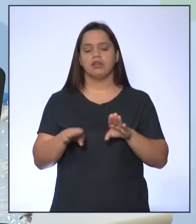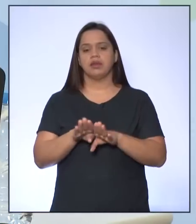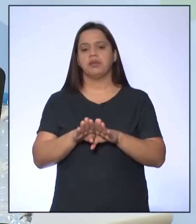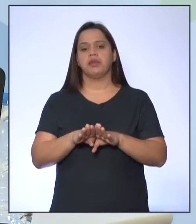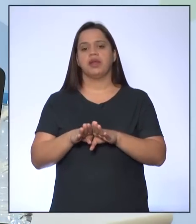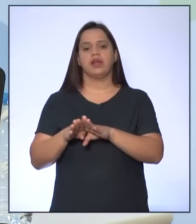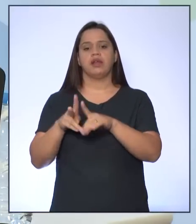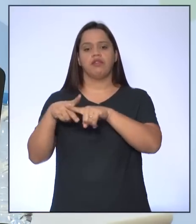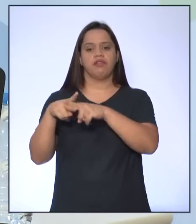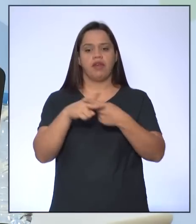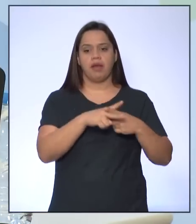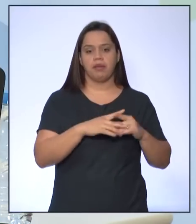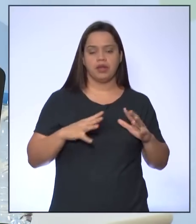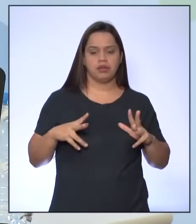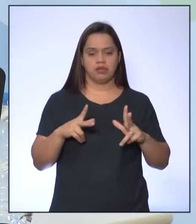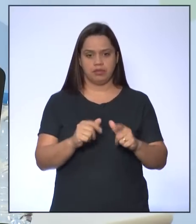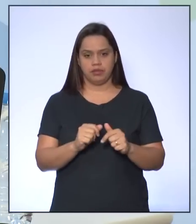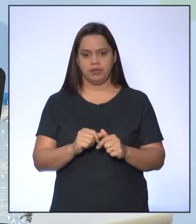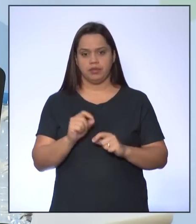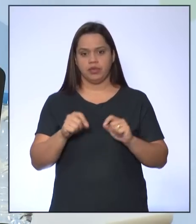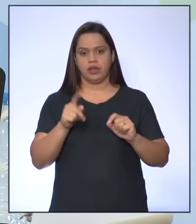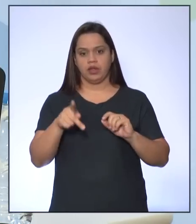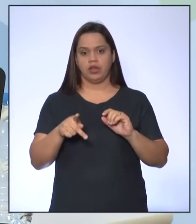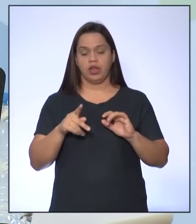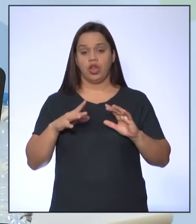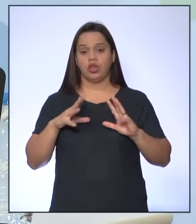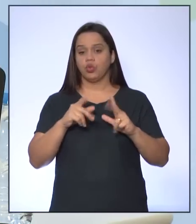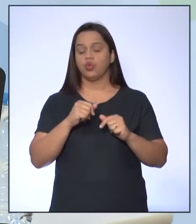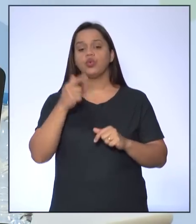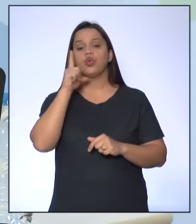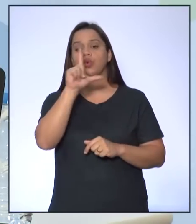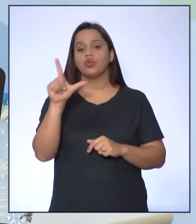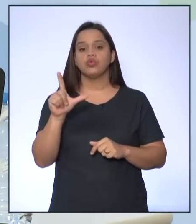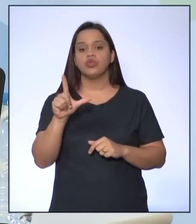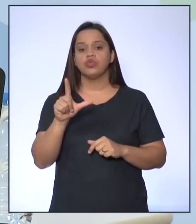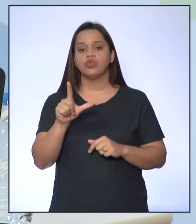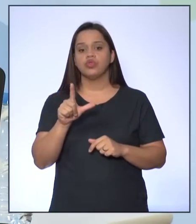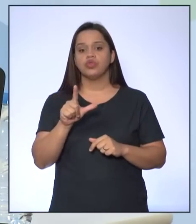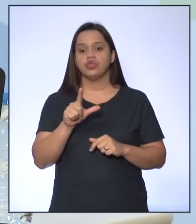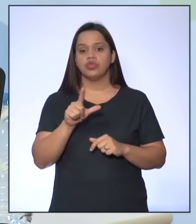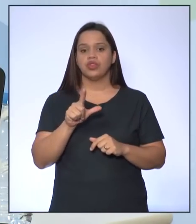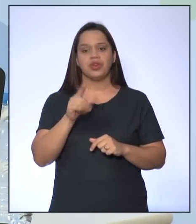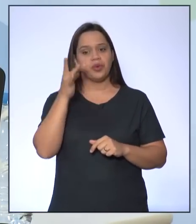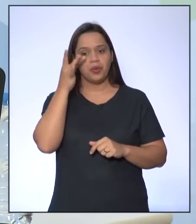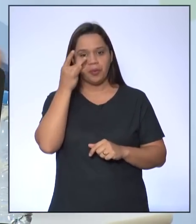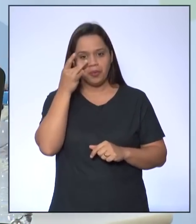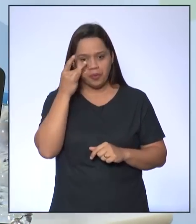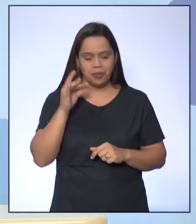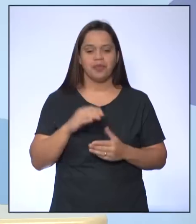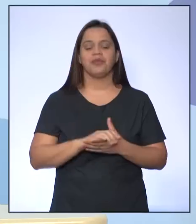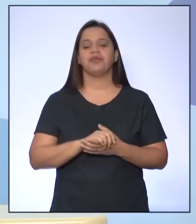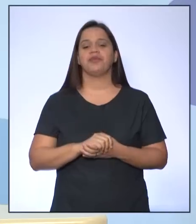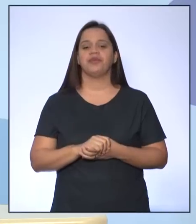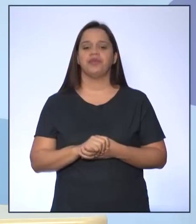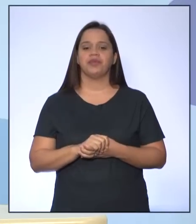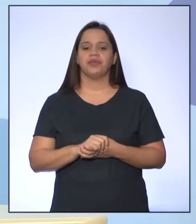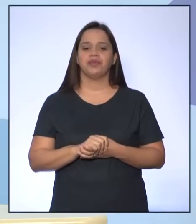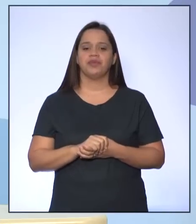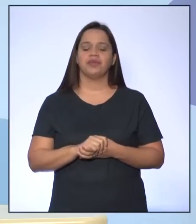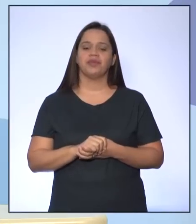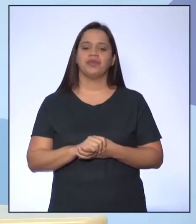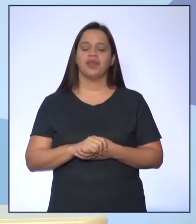Paula? Ferramentas. Isso mesmo, coisas concretas, né, que a gente consegue, enfim, tocar. Tocar, coisas